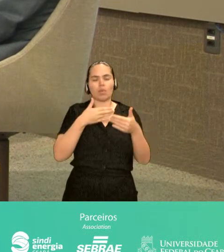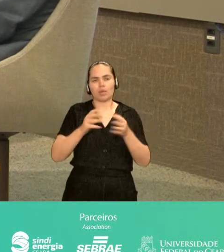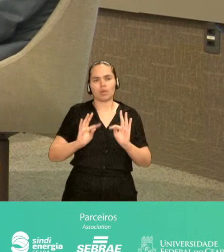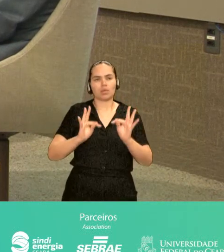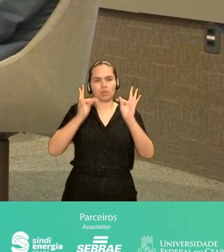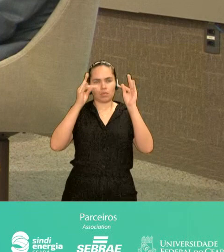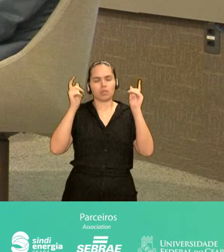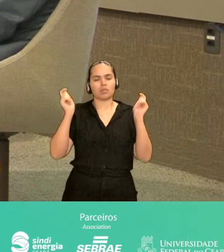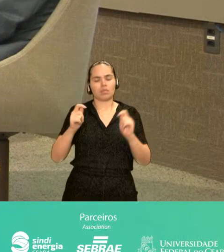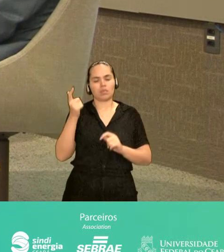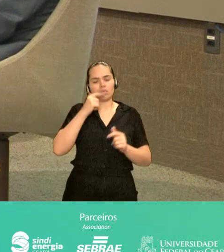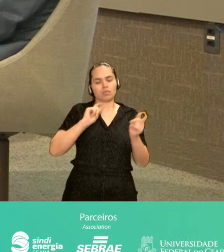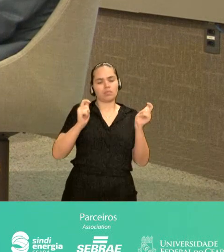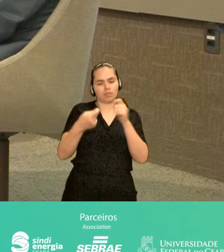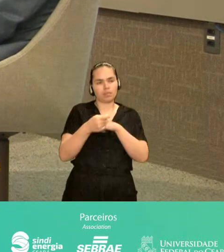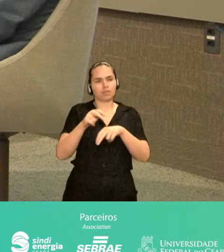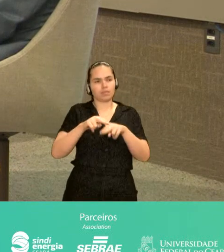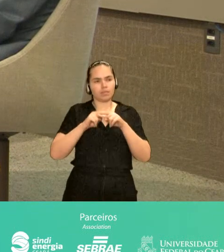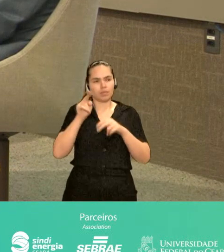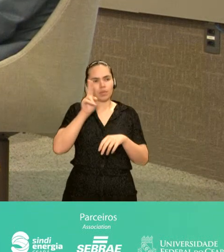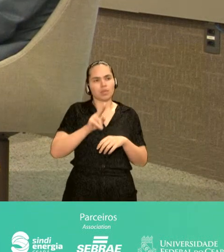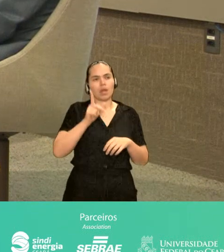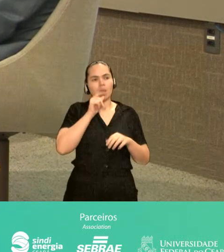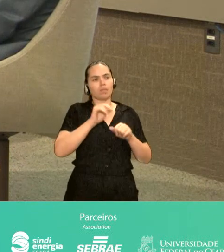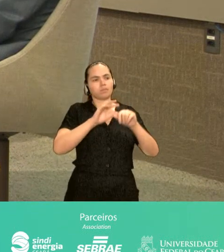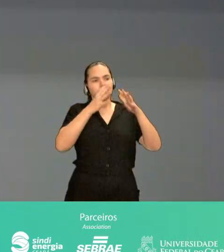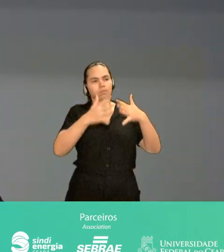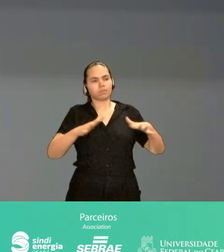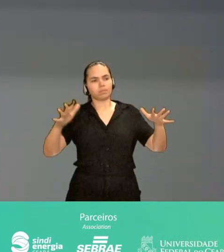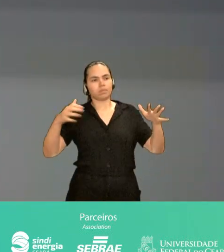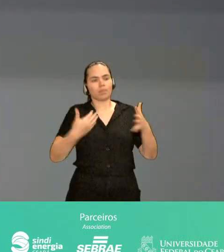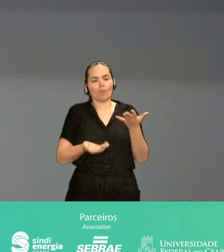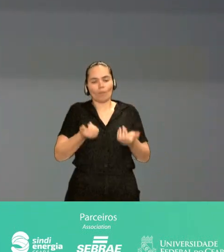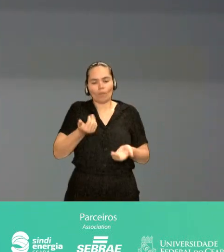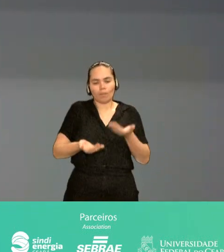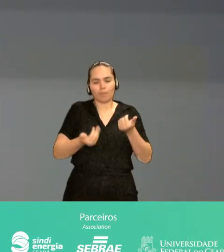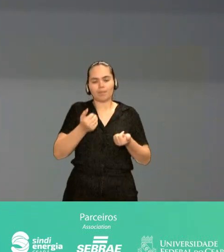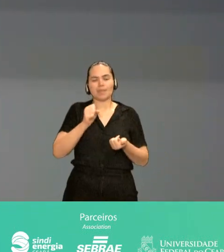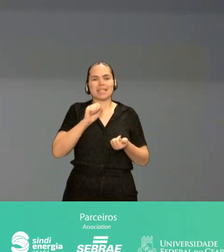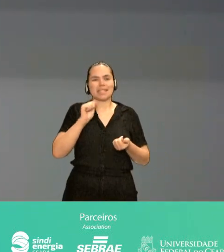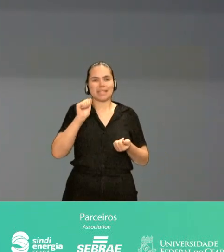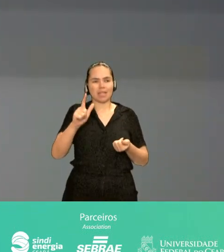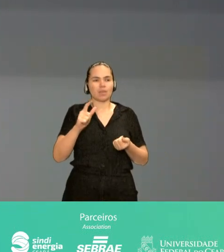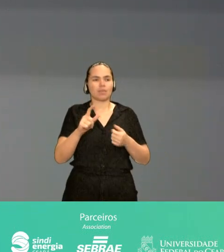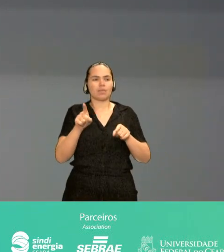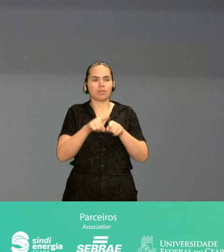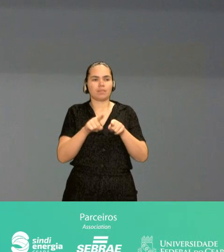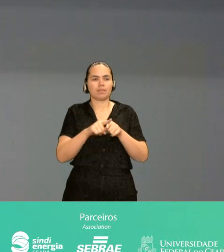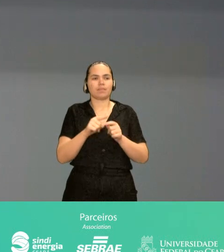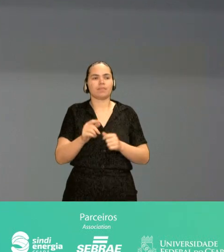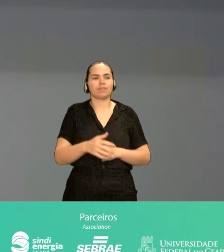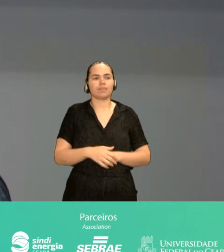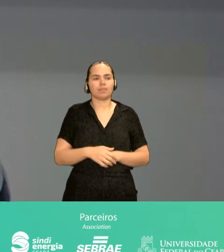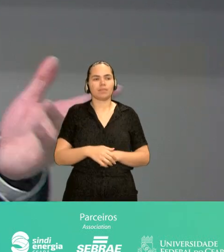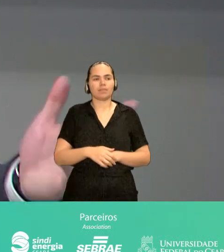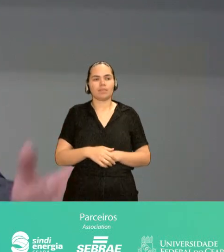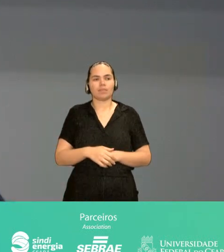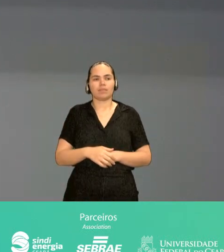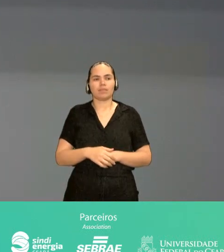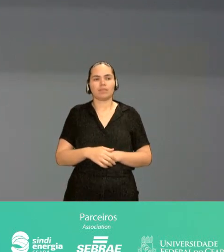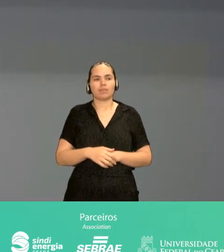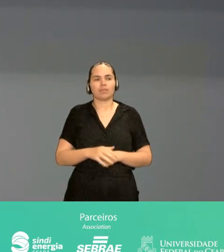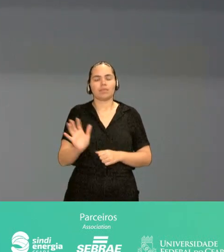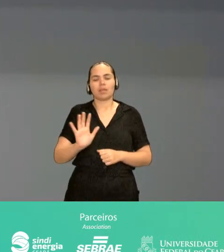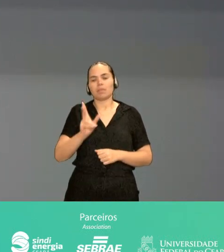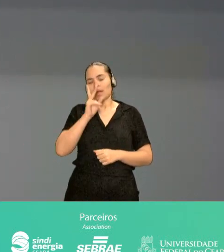possível. from shortage. Well, Por but we exemplo, can da água do use mar, seawater, for dessalinizar, example, pré-tratar desalinize it and treat não it, comprometer, and